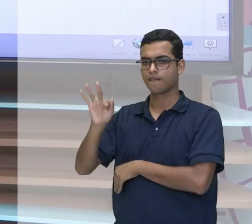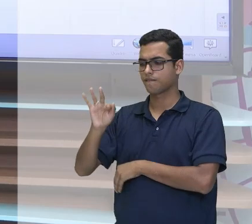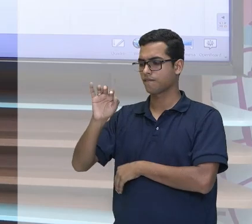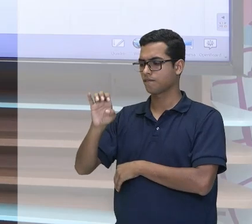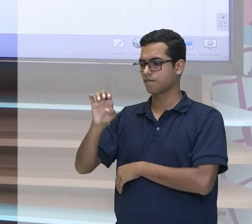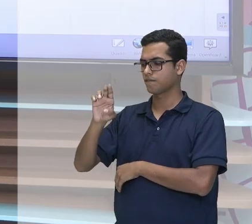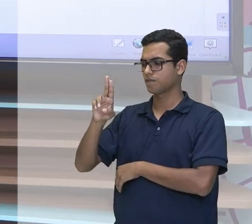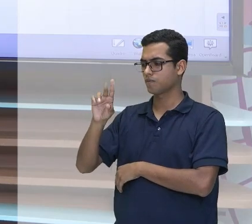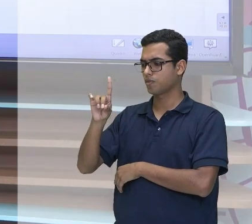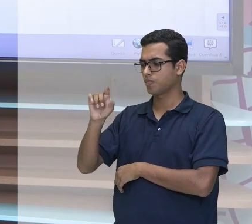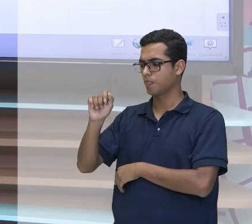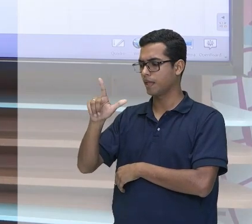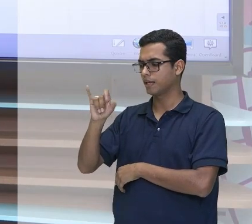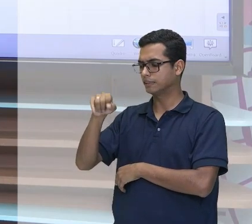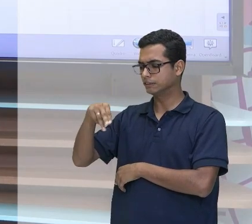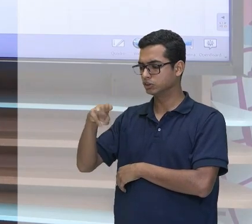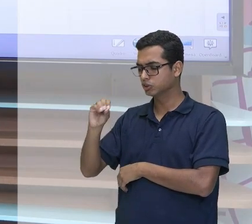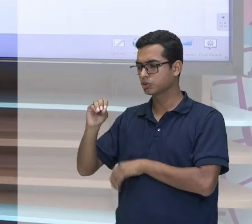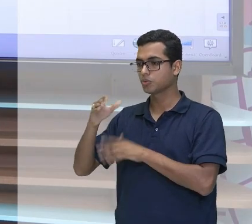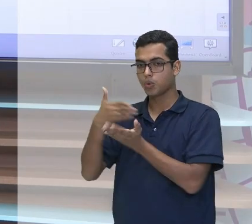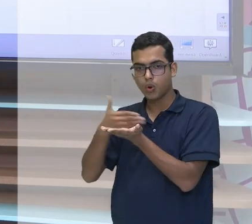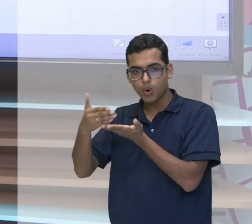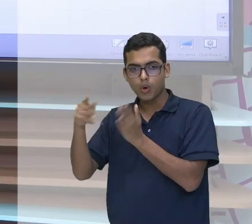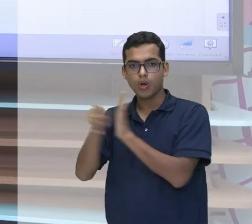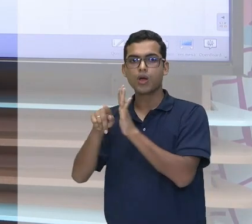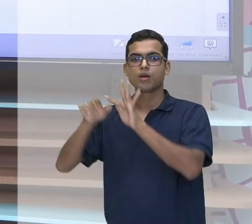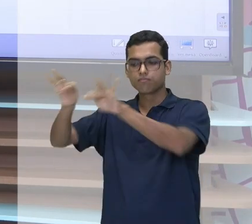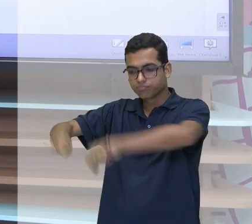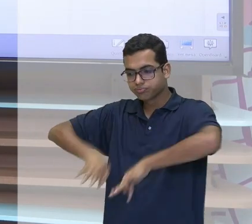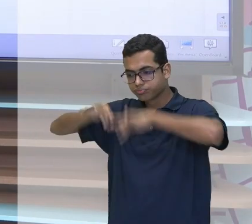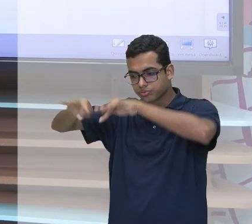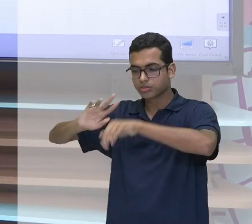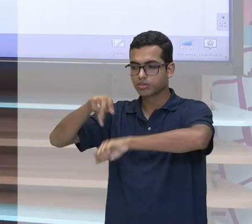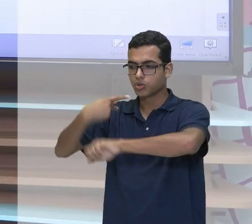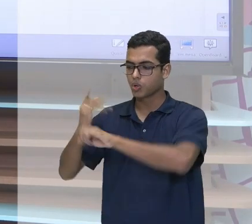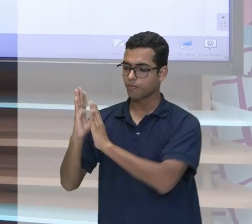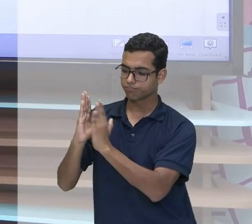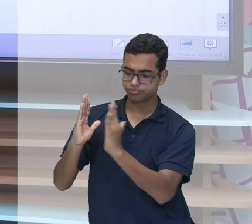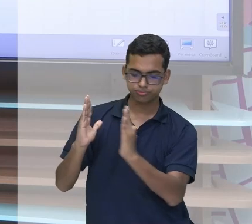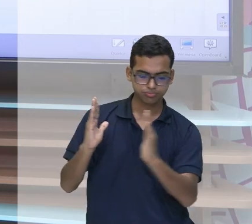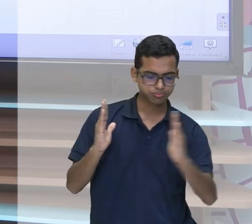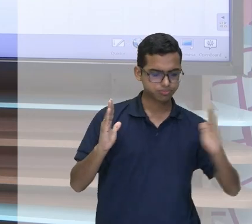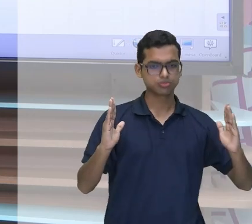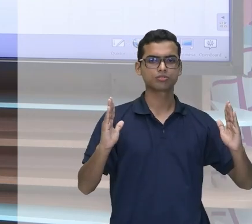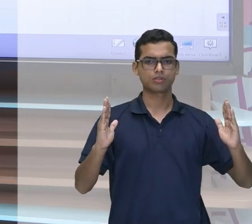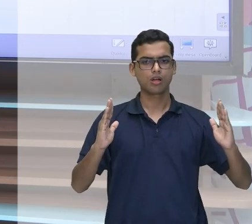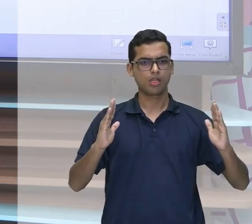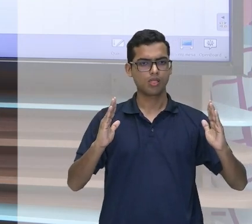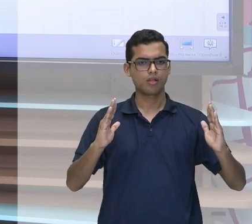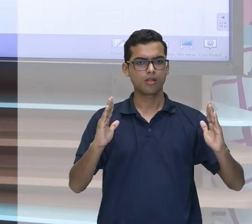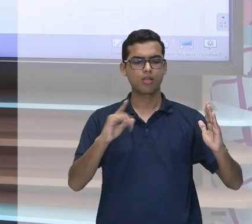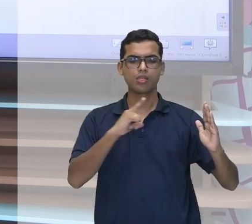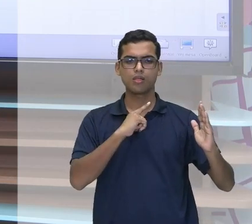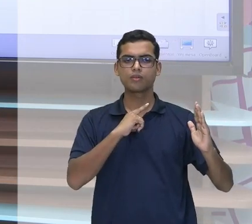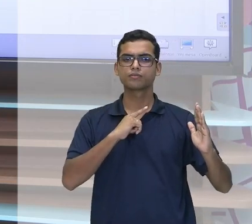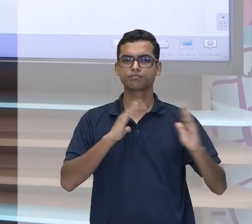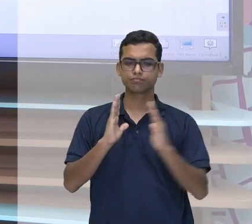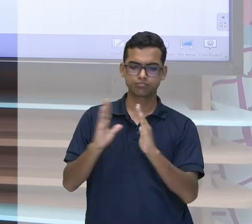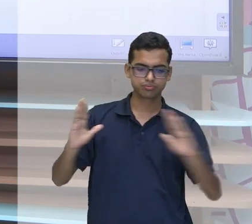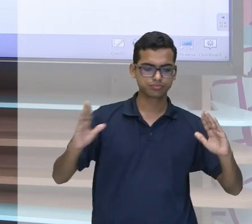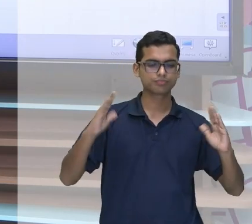segue aí por alguns séculos, certo? Então, a partir deste momento, nós vamos entender um pouco